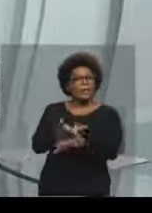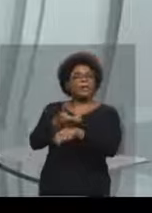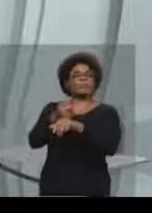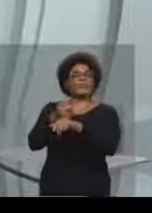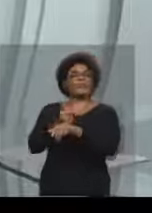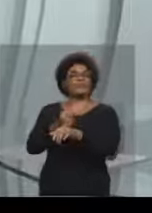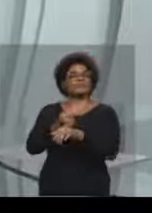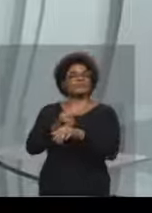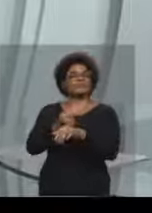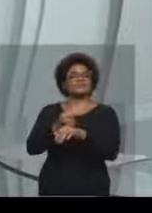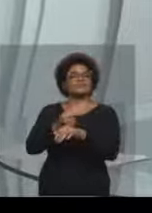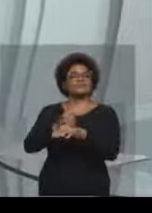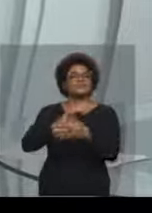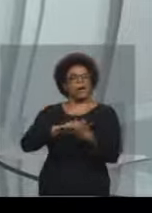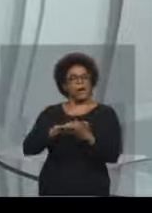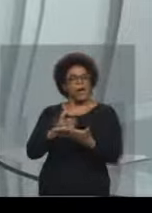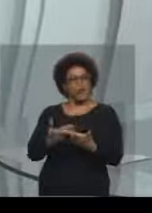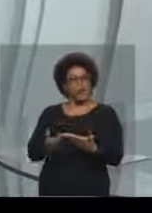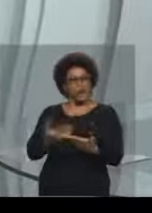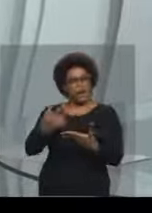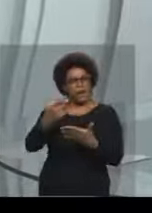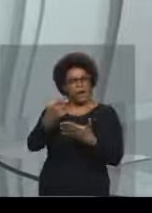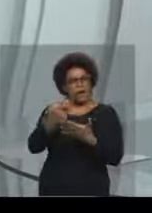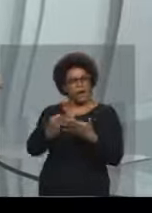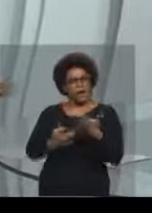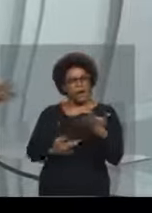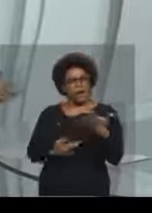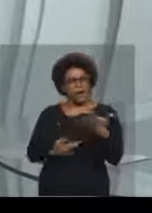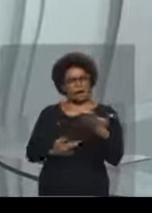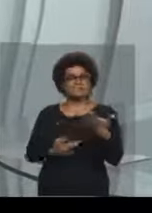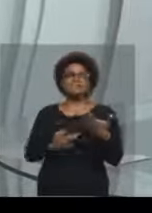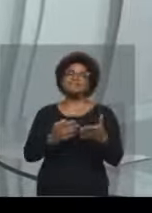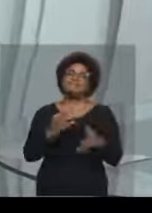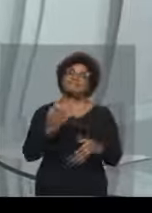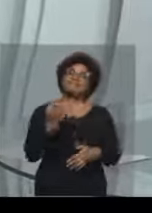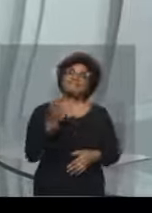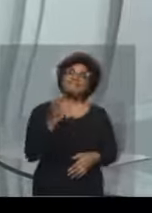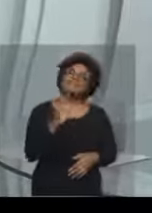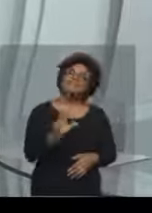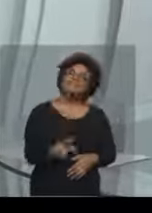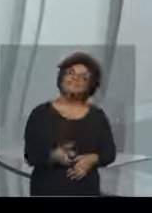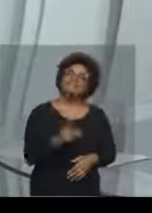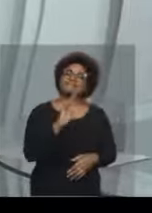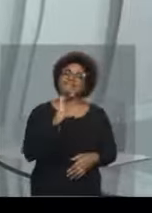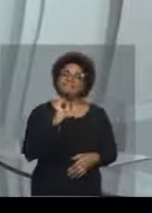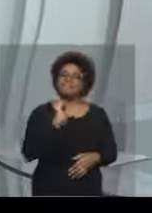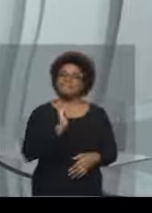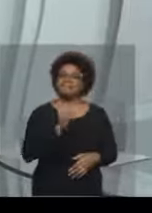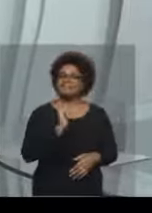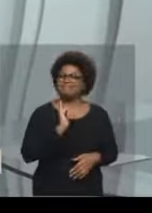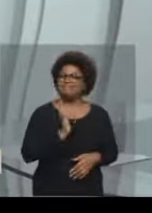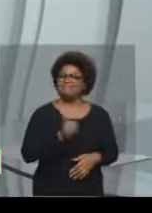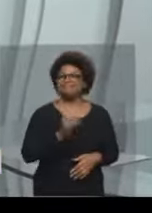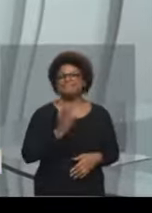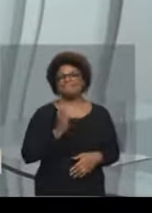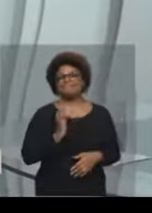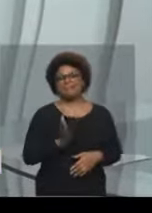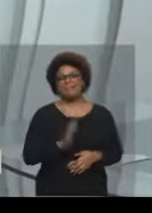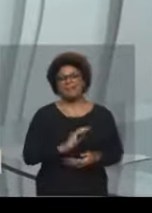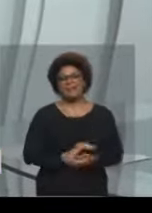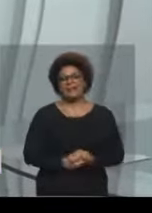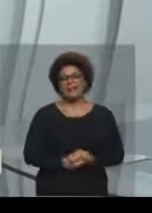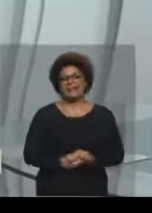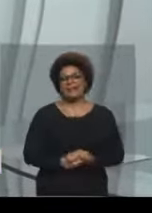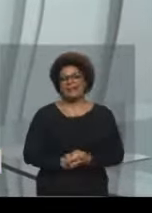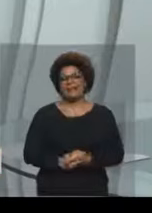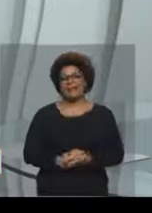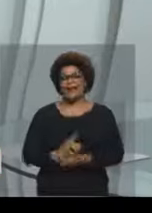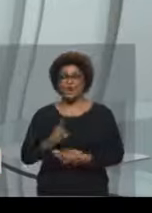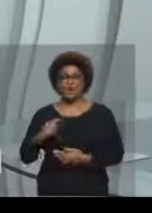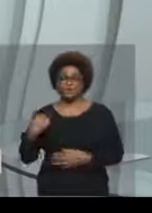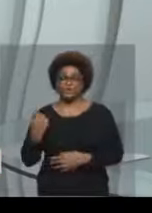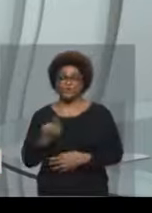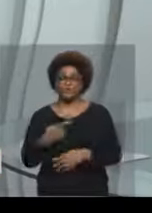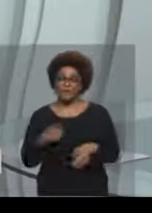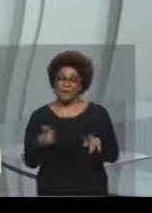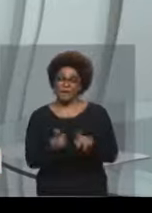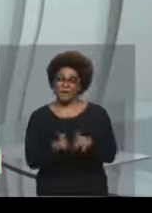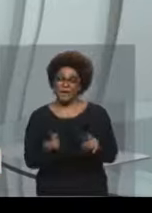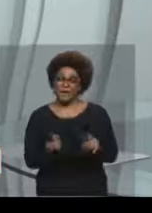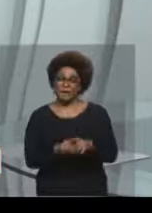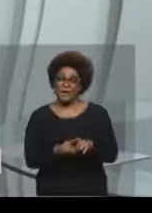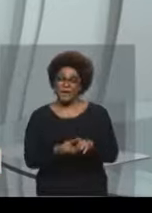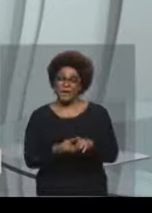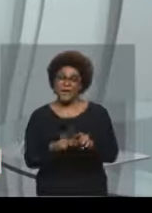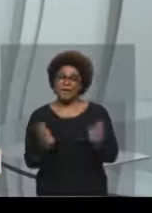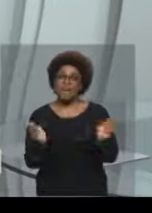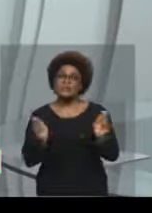gancho aí. Olha, inclusive, eu ia pegar um gancho que Rose falou, nós também interpretamos